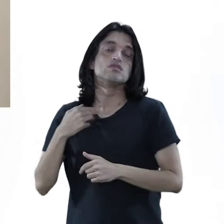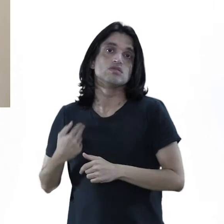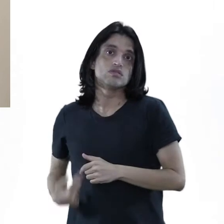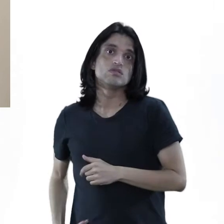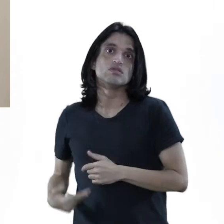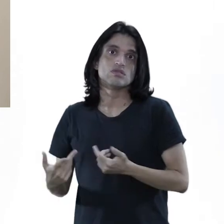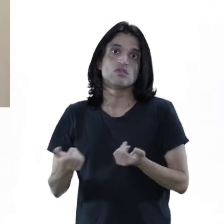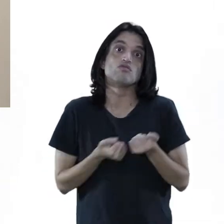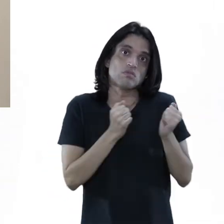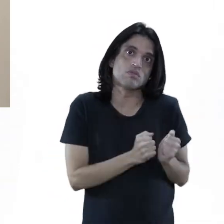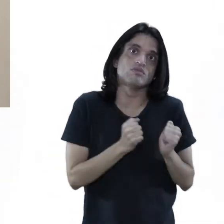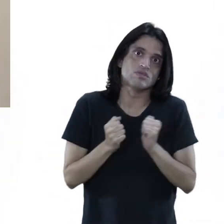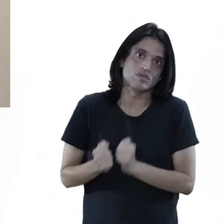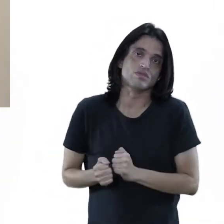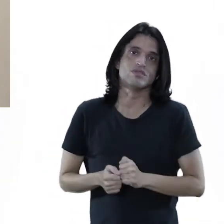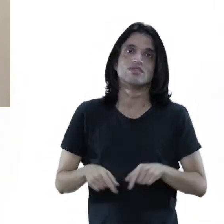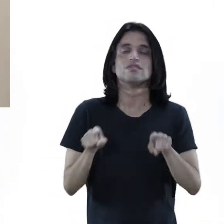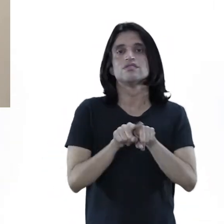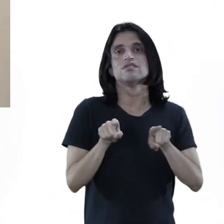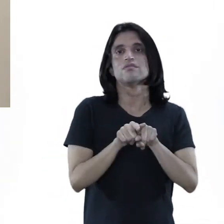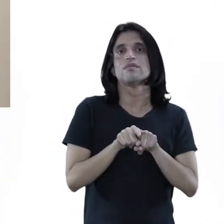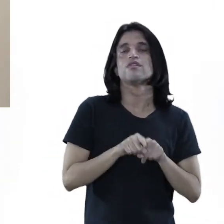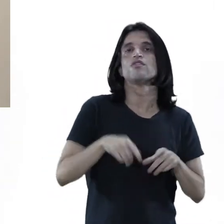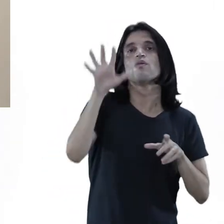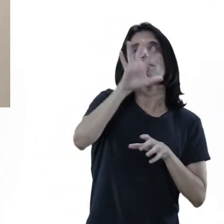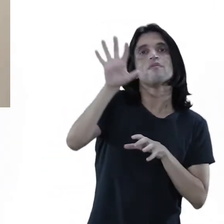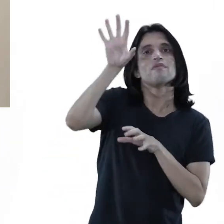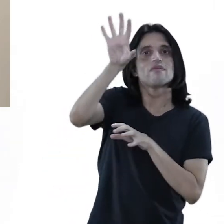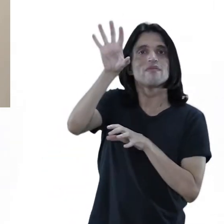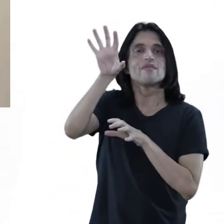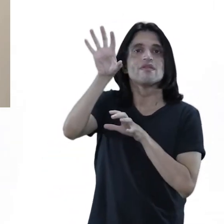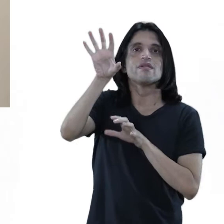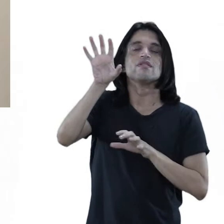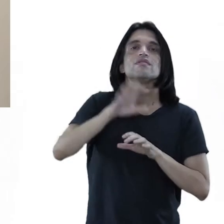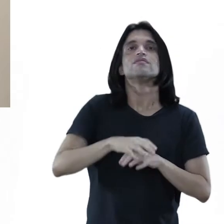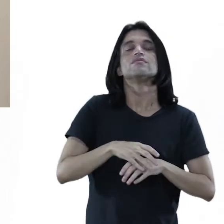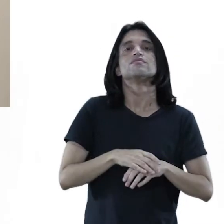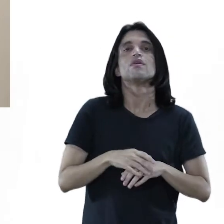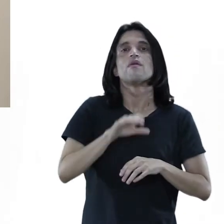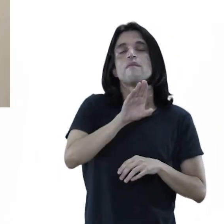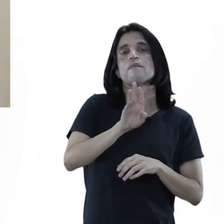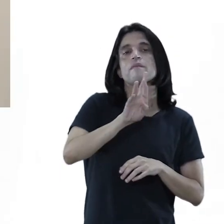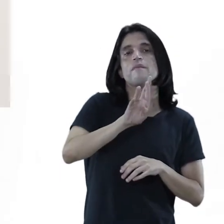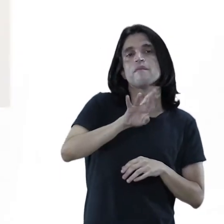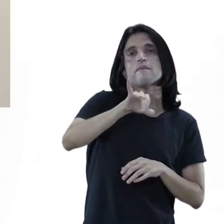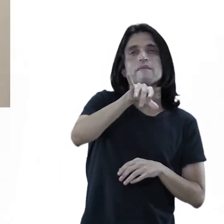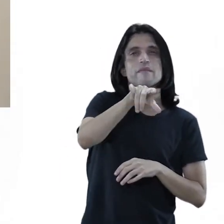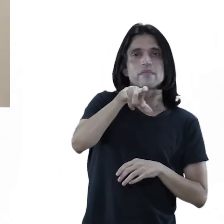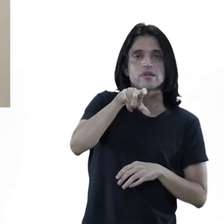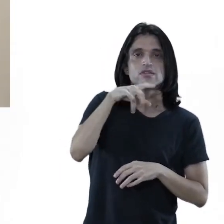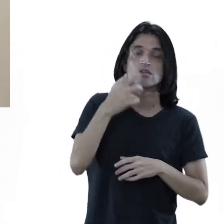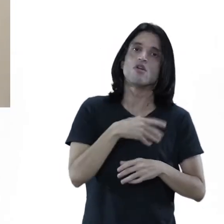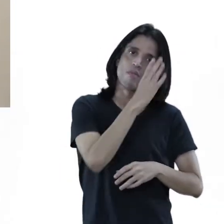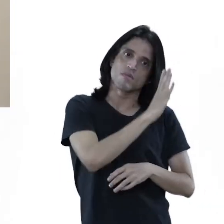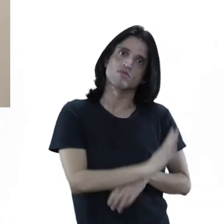potências mundiais, e também, é claro, o BRICS, que seria o bloco econômico que está enquadrado Brasil e China.